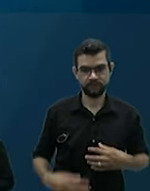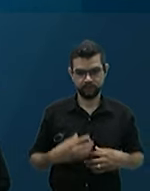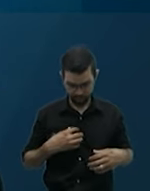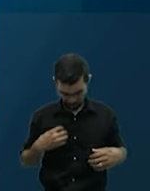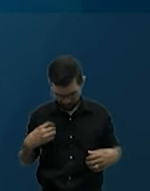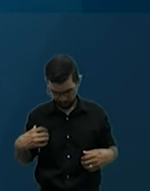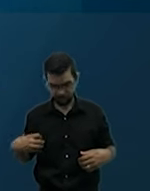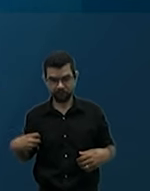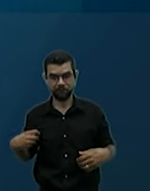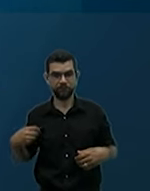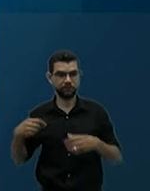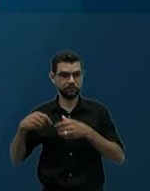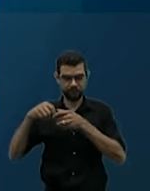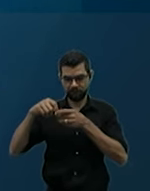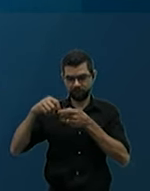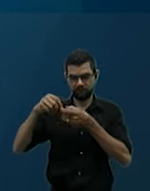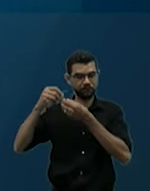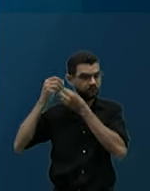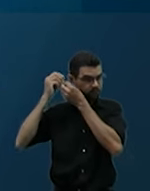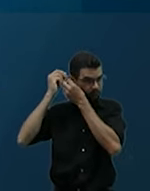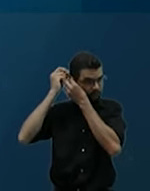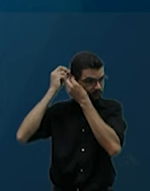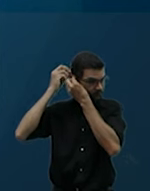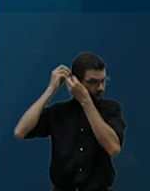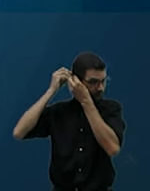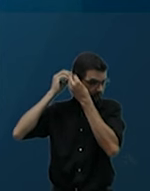o número de ações previdenciárias